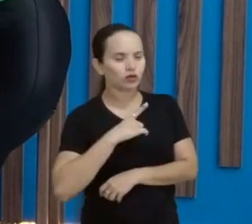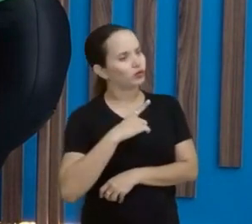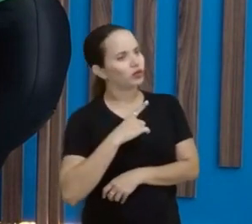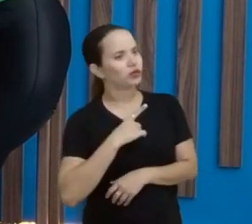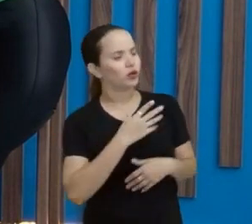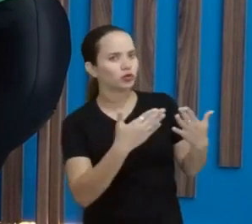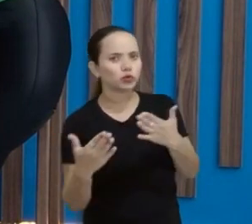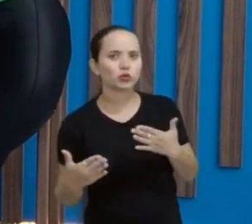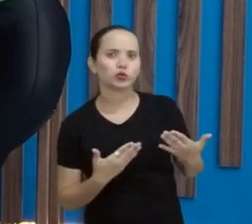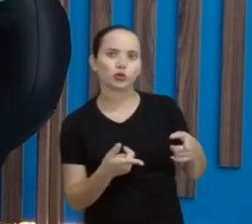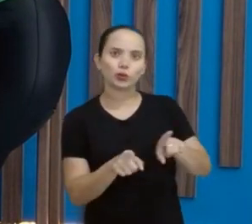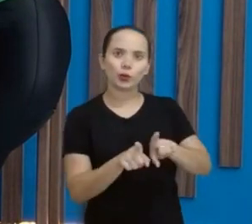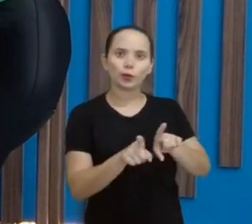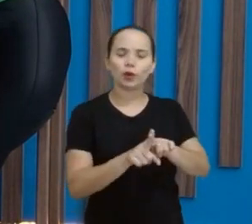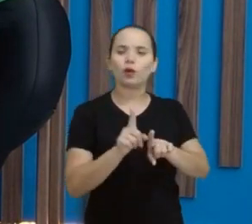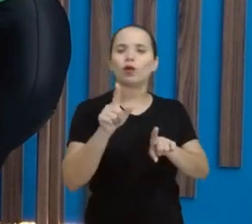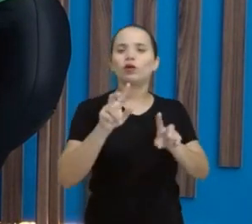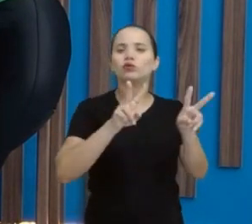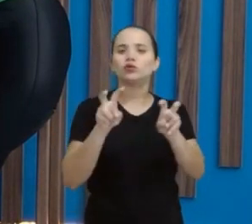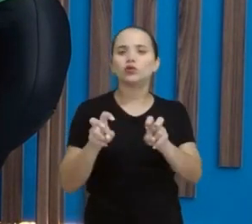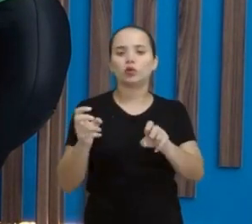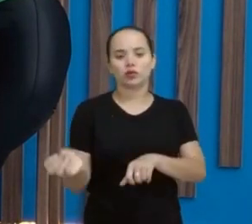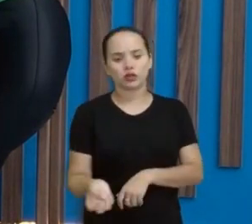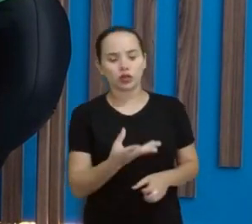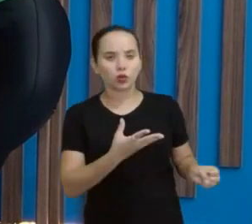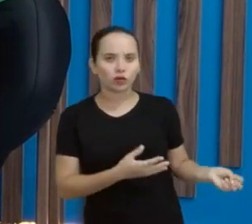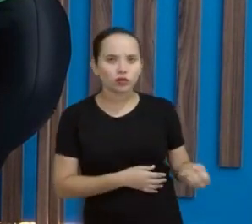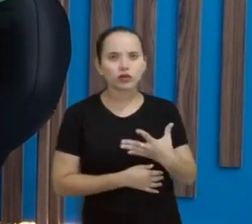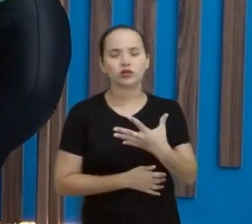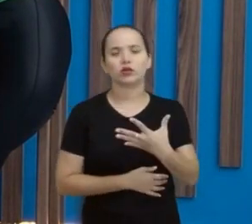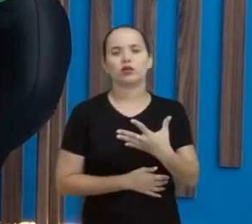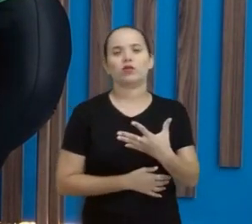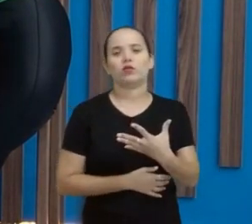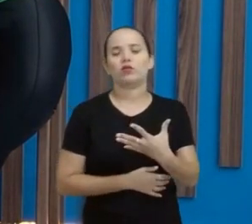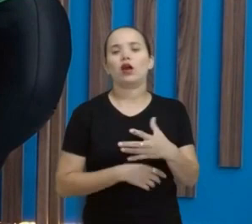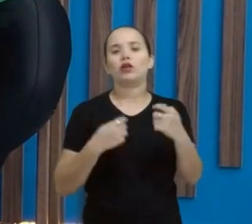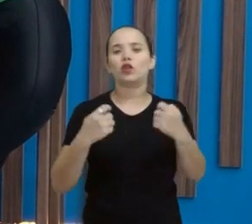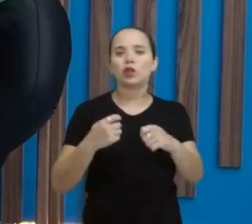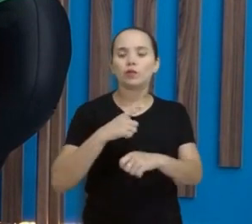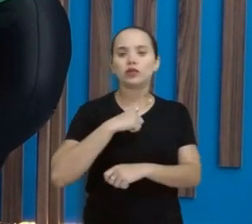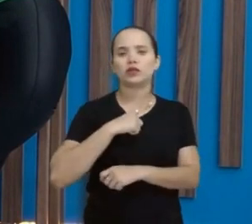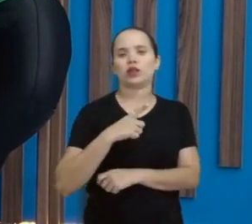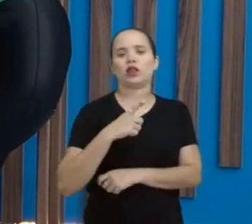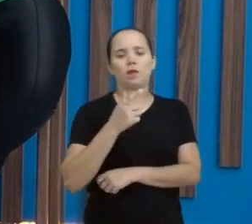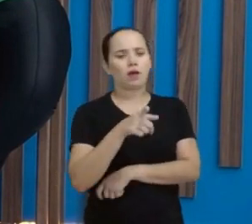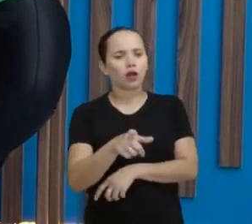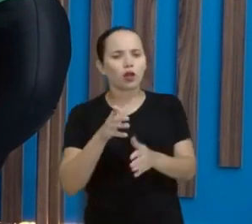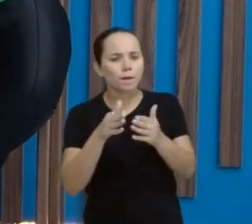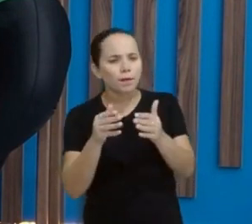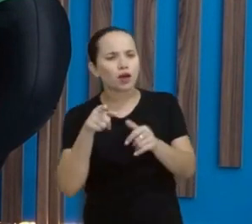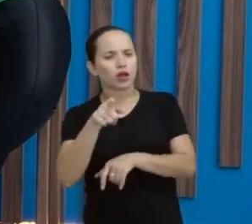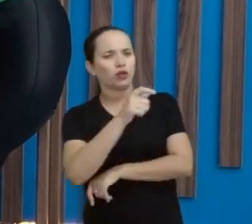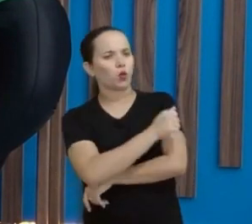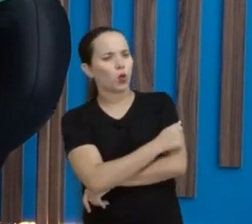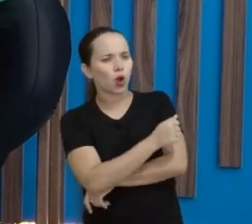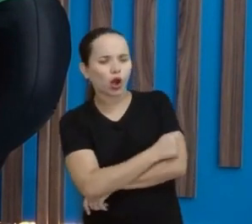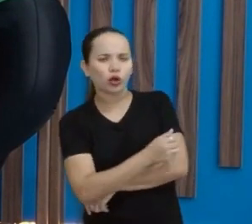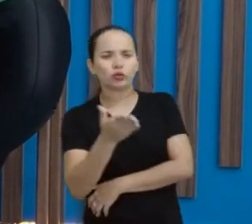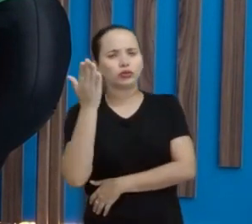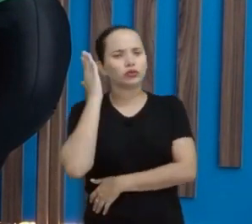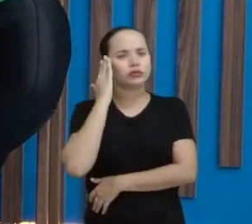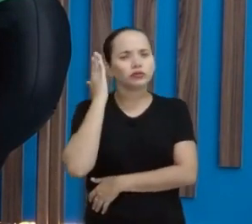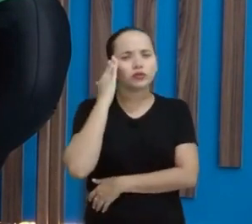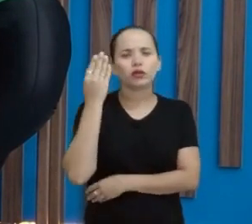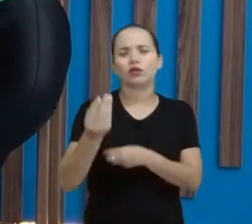Carla, é justamente que essa inovação que a gente pede para que os estudantes compreendam, para que eles façam uso